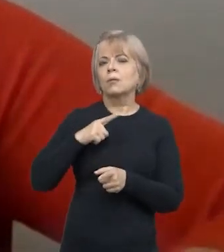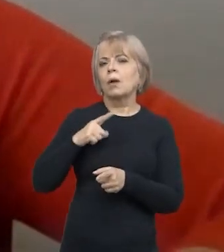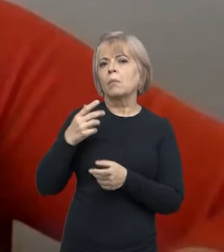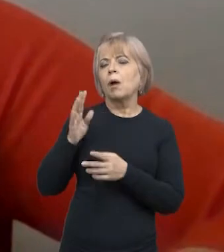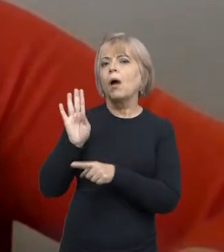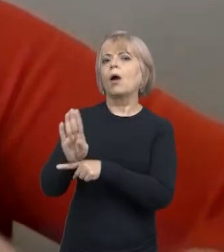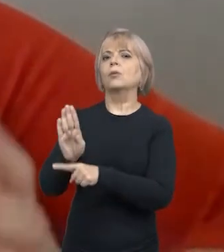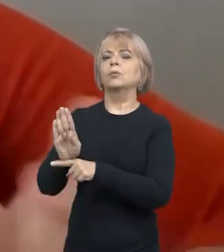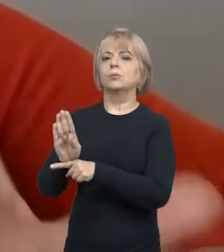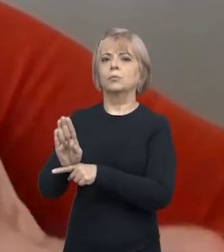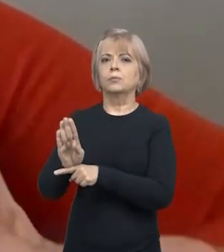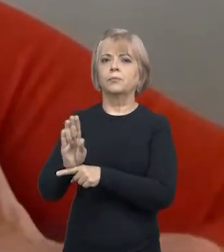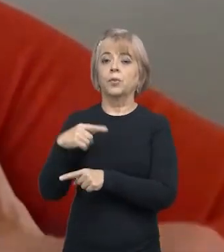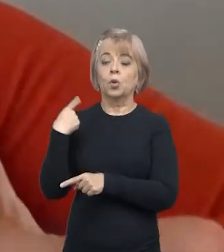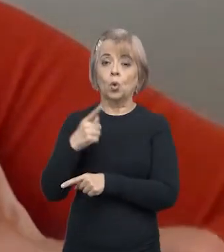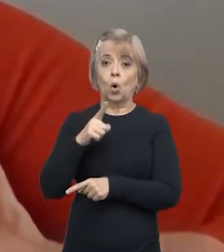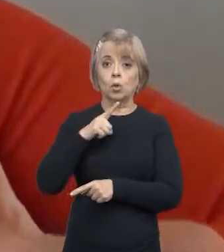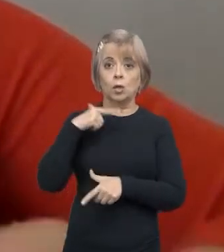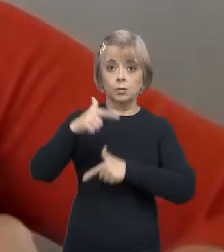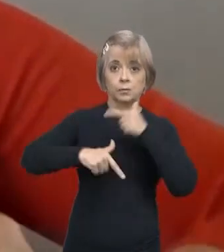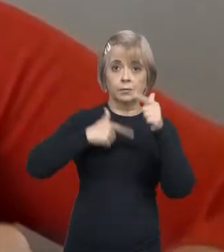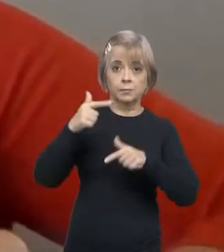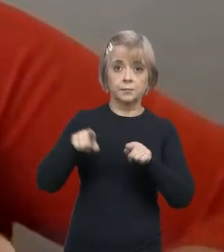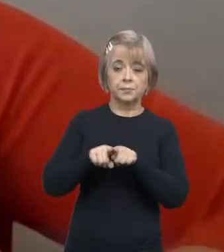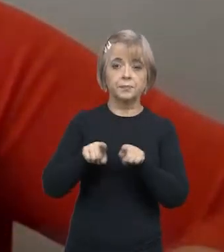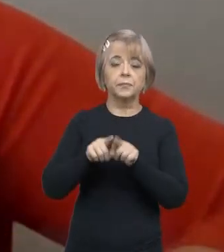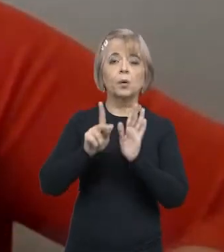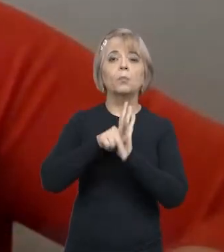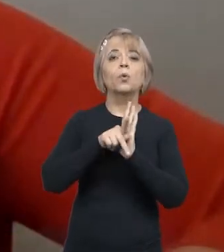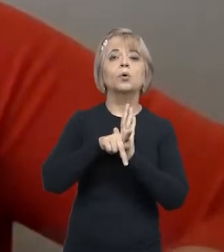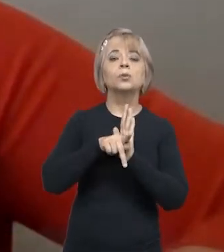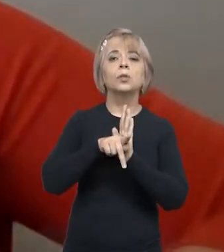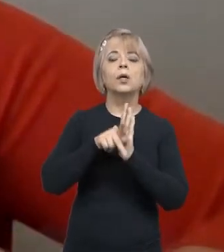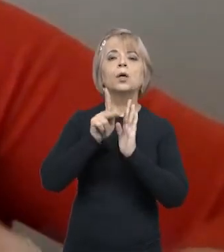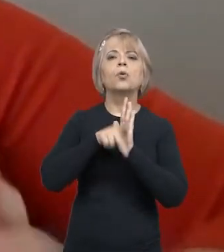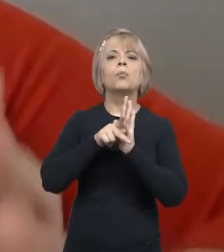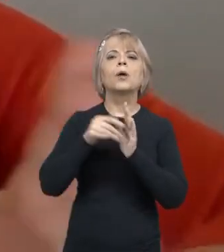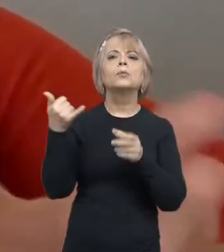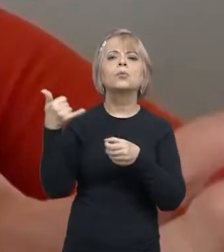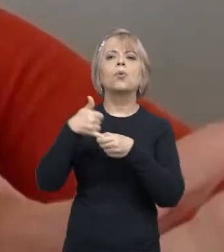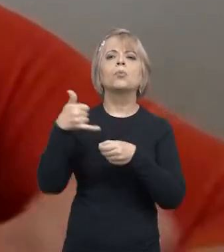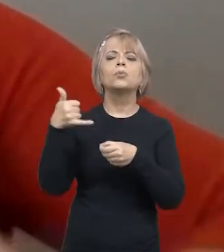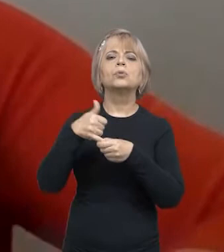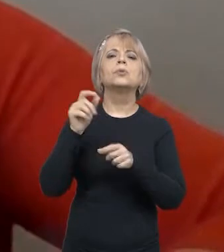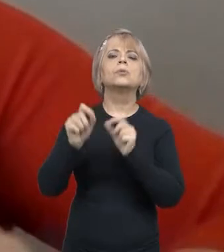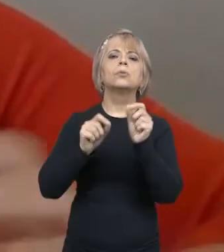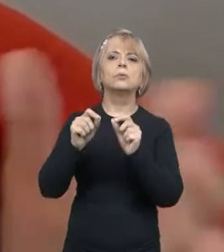possível. Nós estamos atuando também com um projeto chamado Projetos Combustíveis.